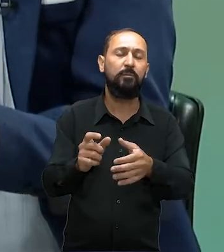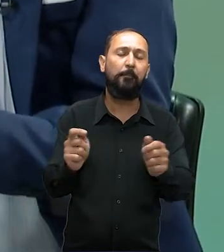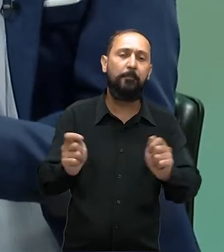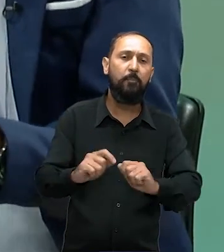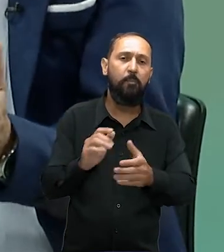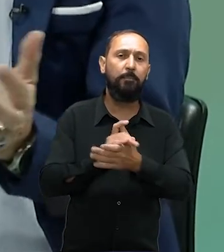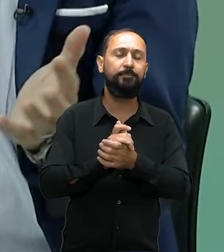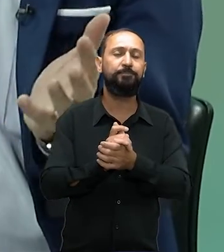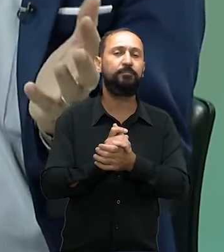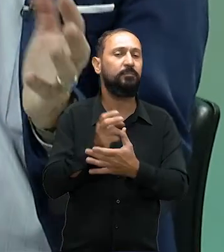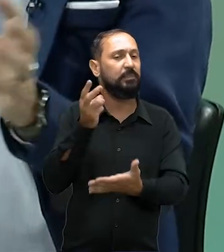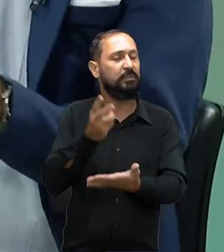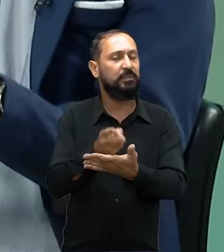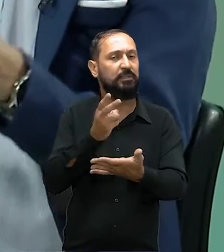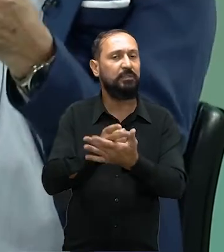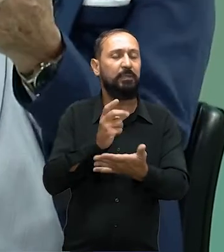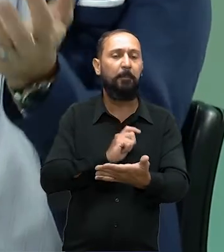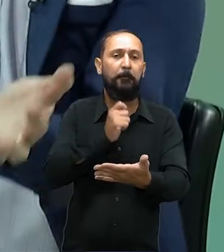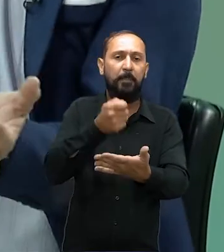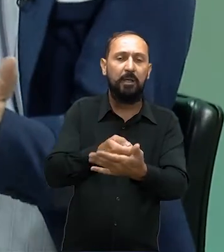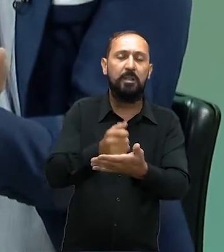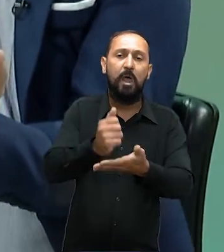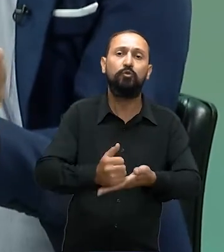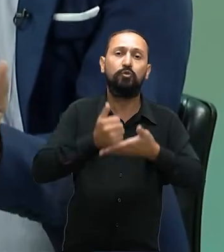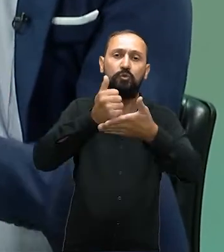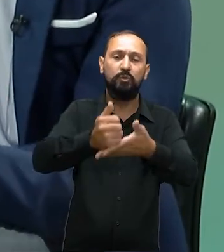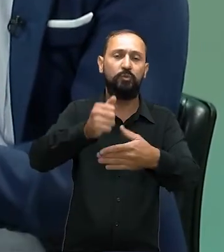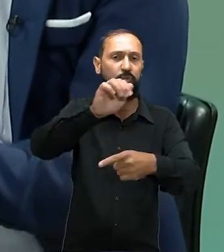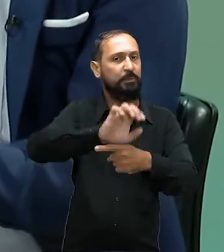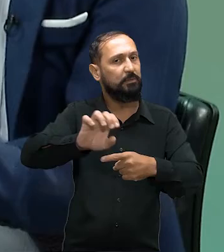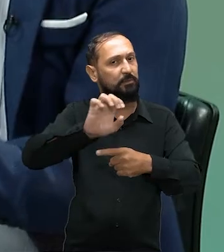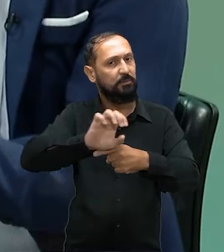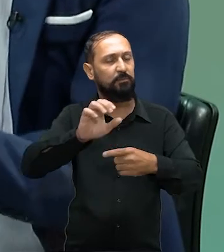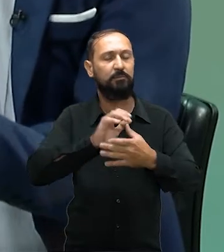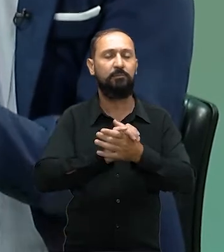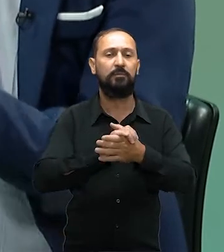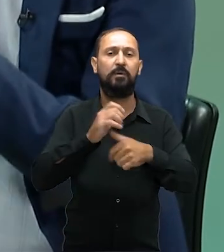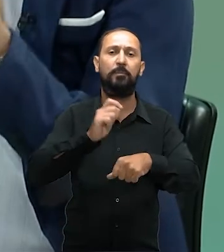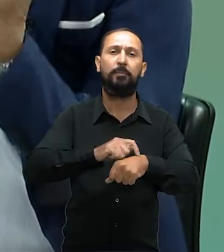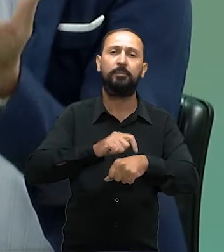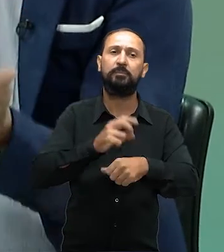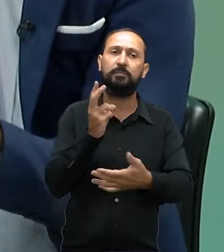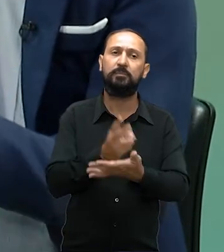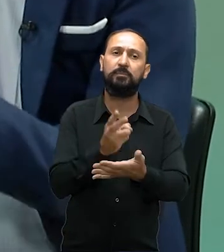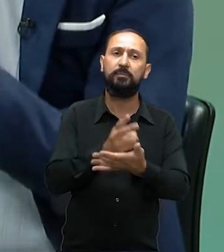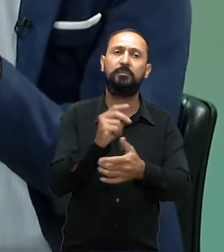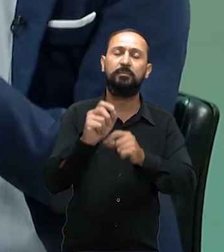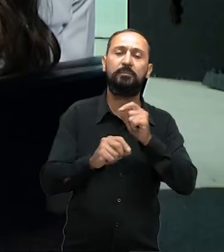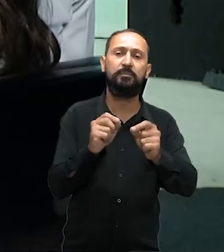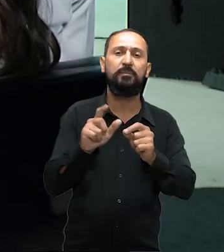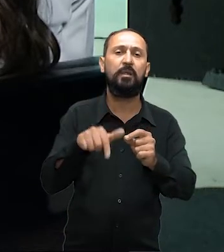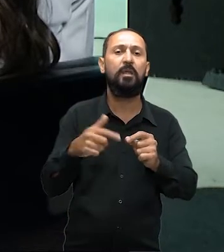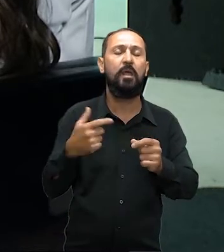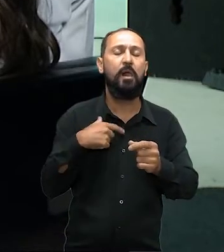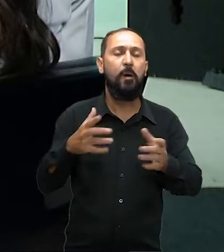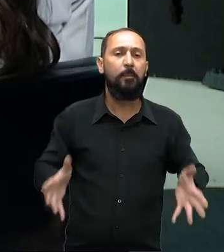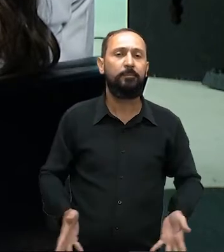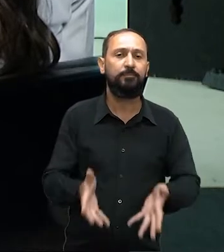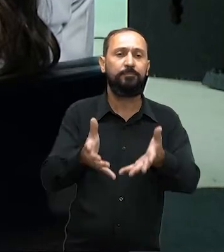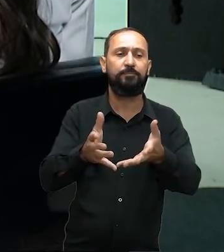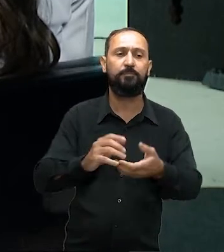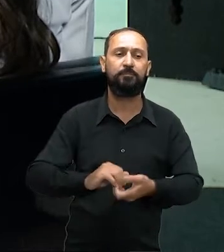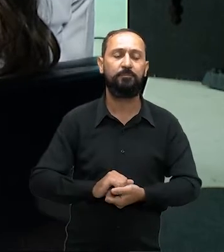seu dispor. Então, ele tá sempre contribuindo para o Estado, né? A todo momento. Ele é o